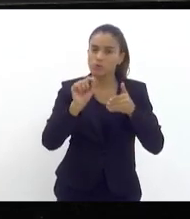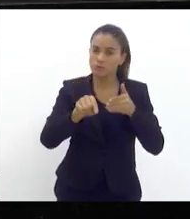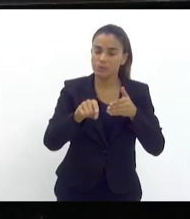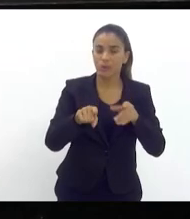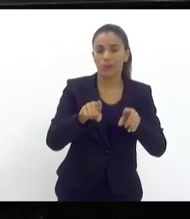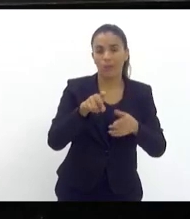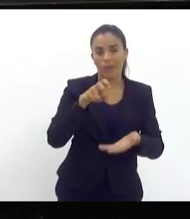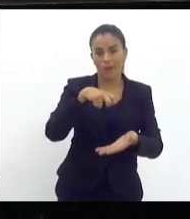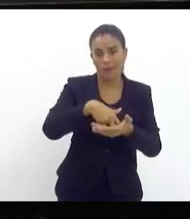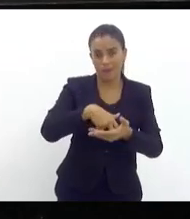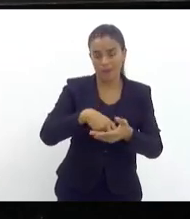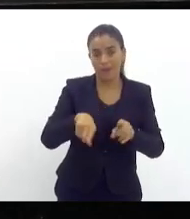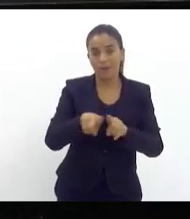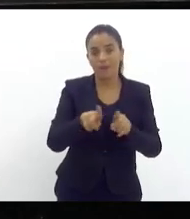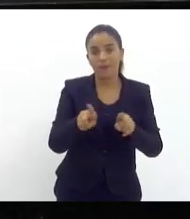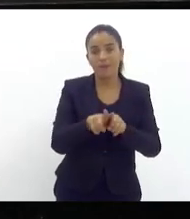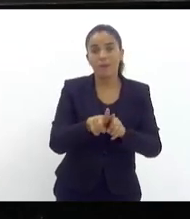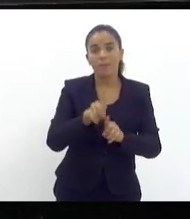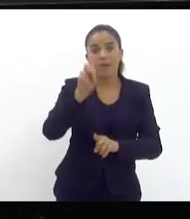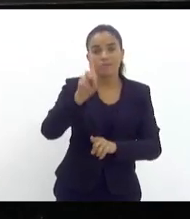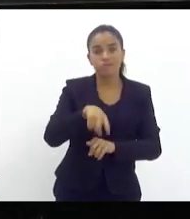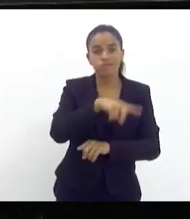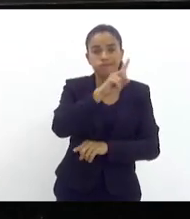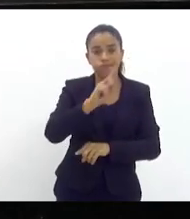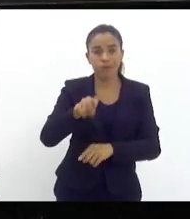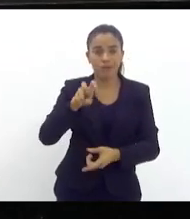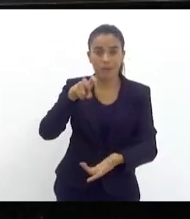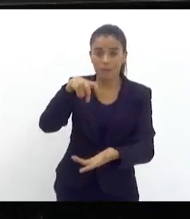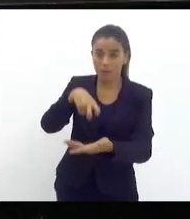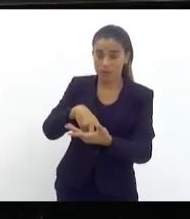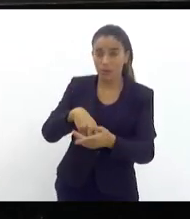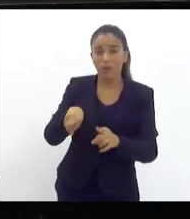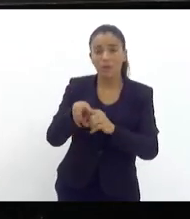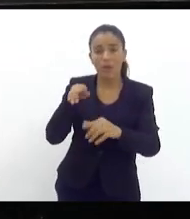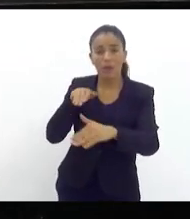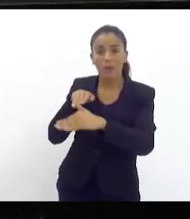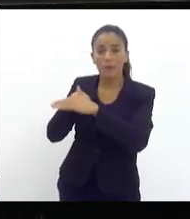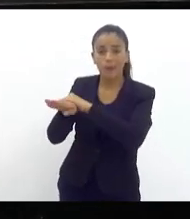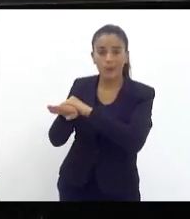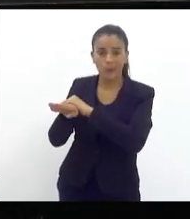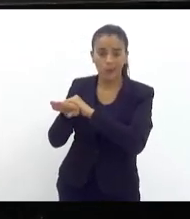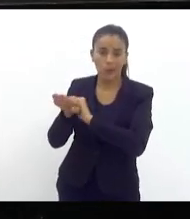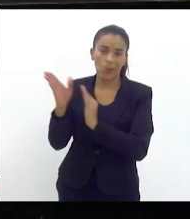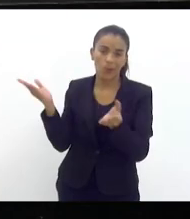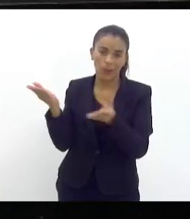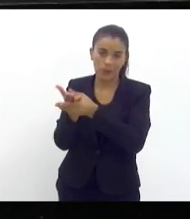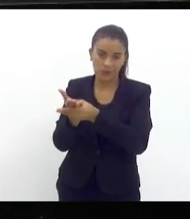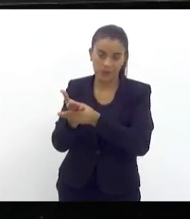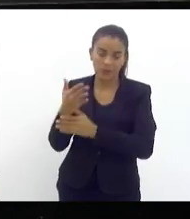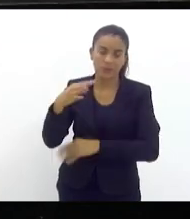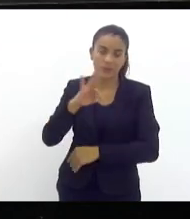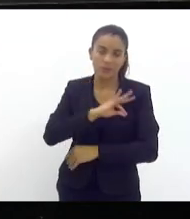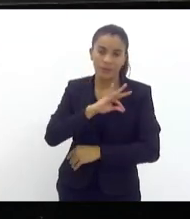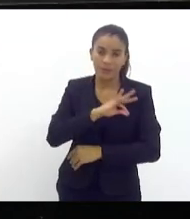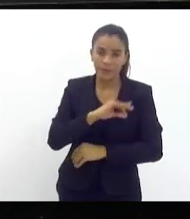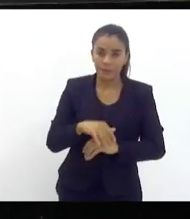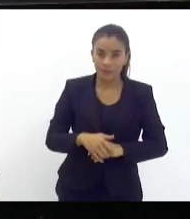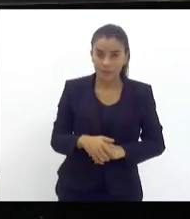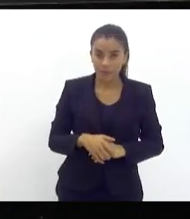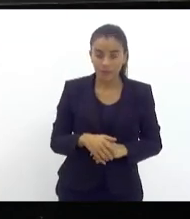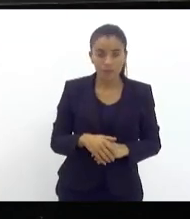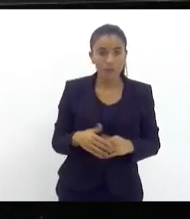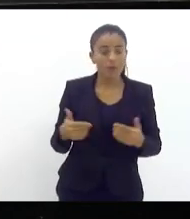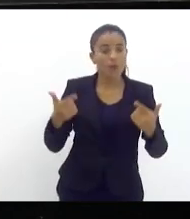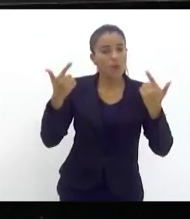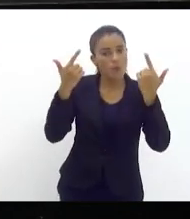da pena extinção de punibilidade e arquivamento de inquérito policial não